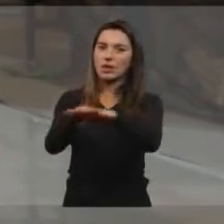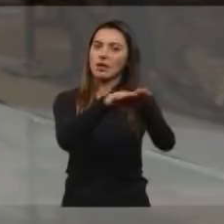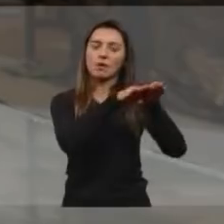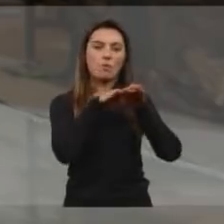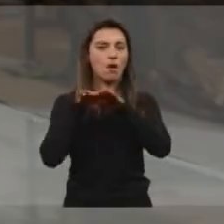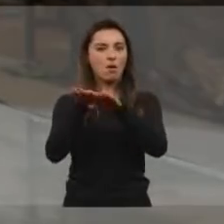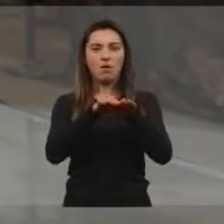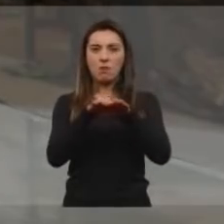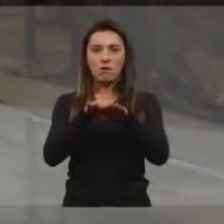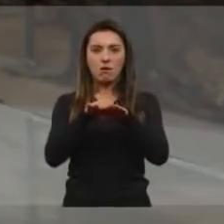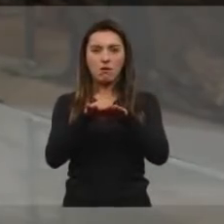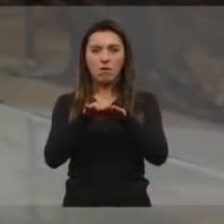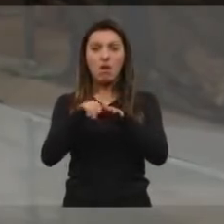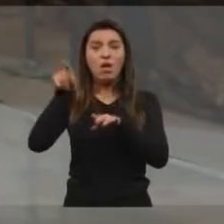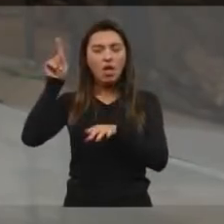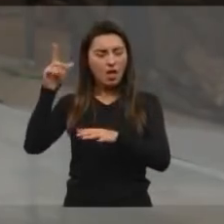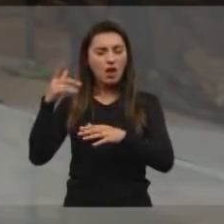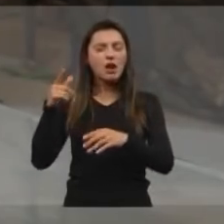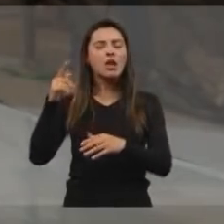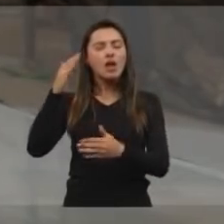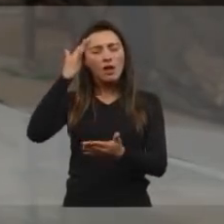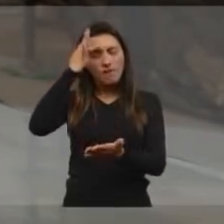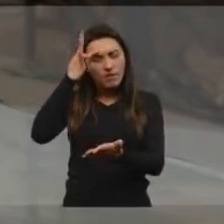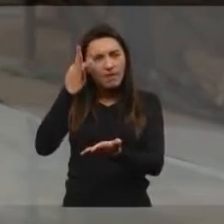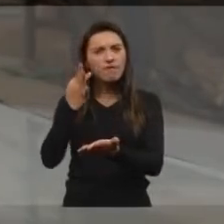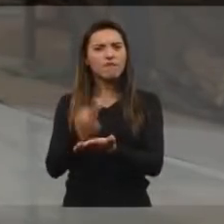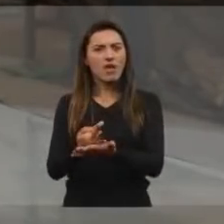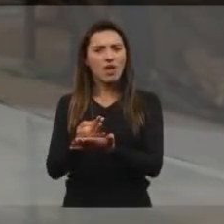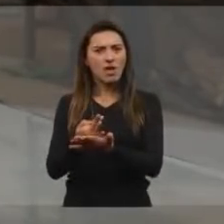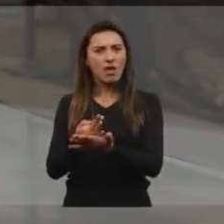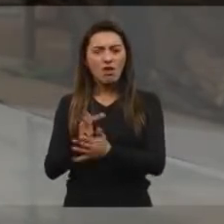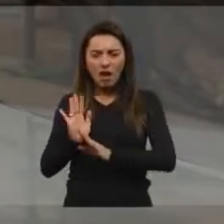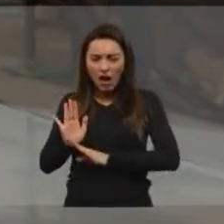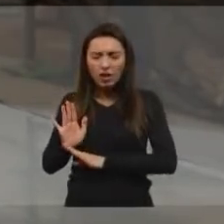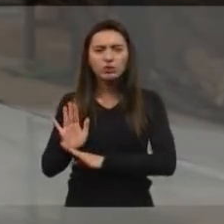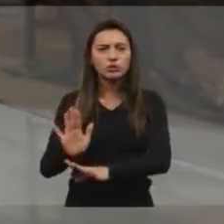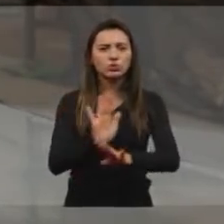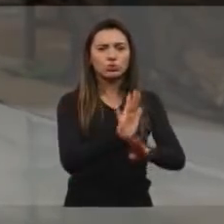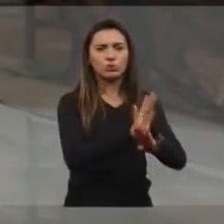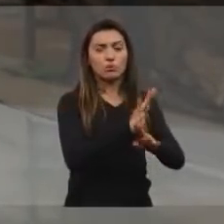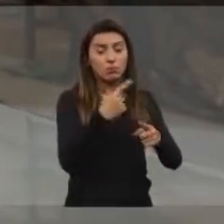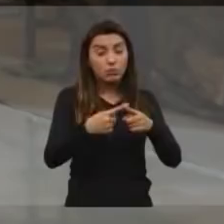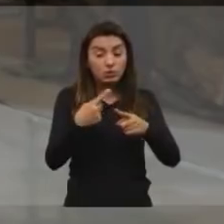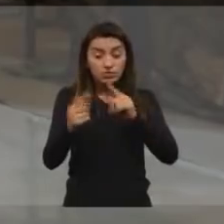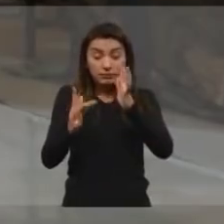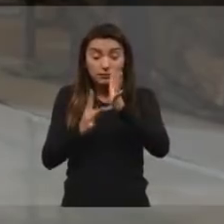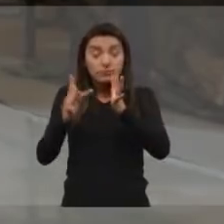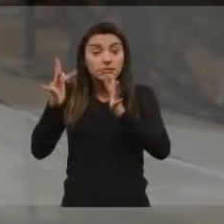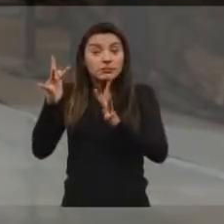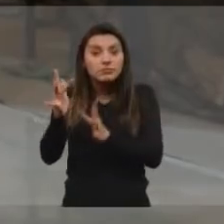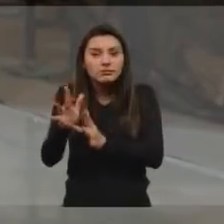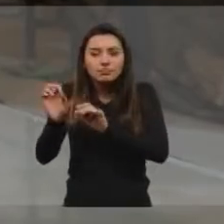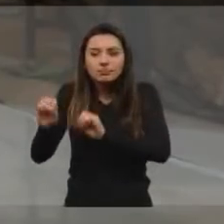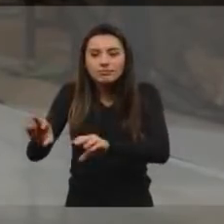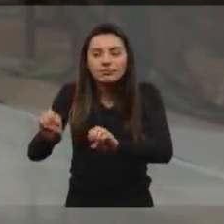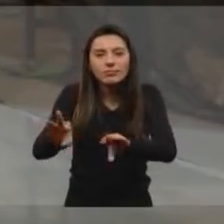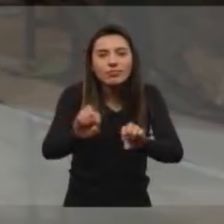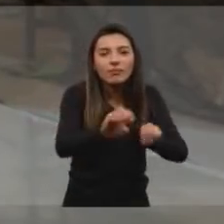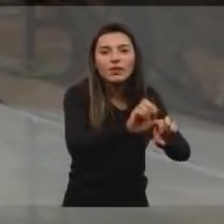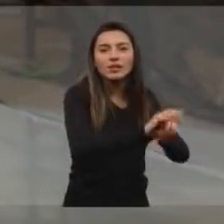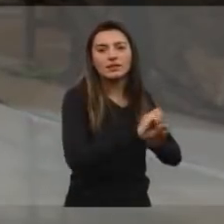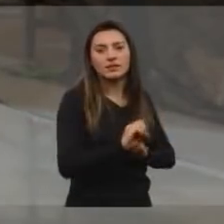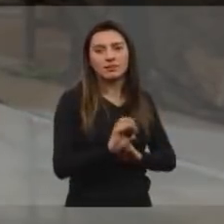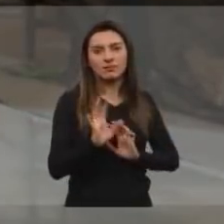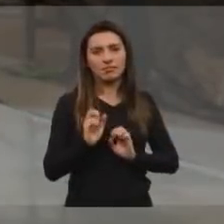que uma semente lançada ela é genuína porque a jesus cristo e ela pode